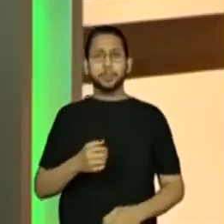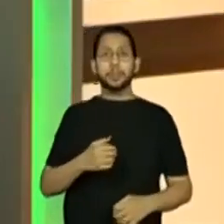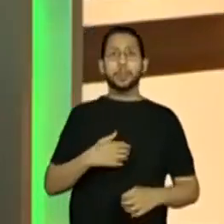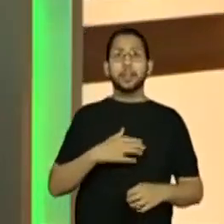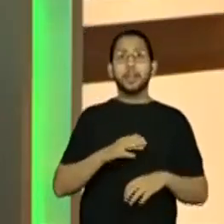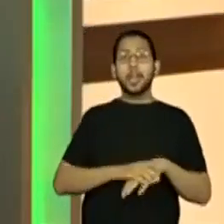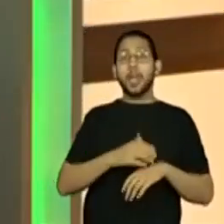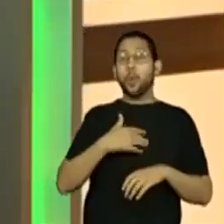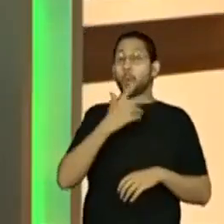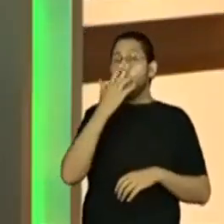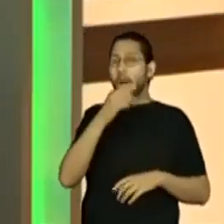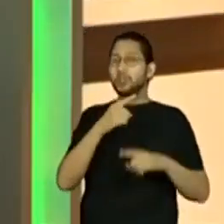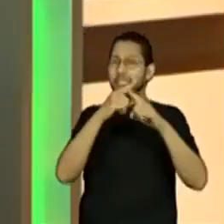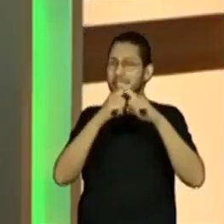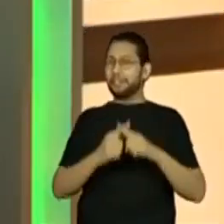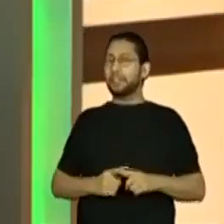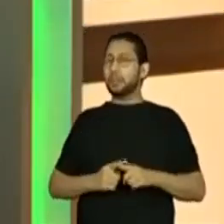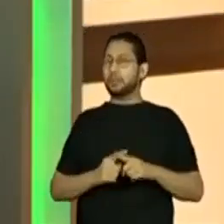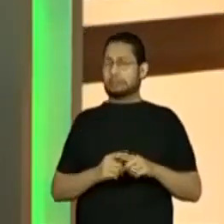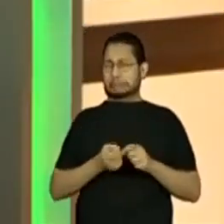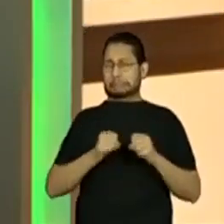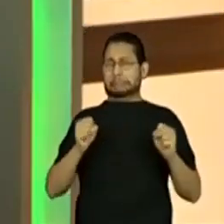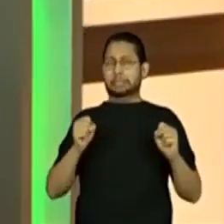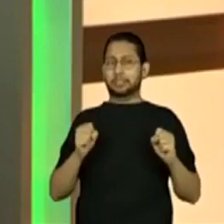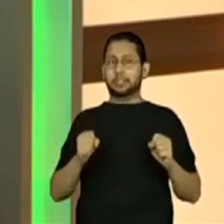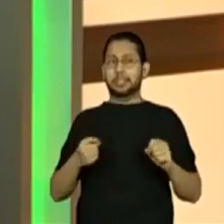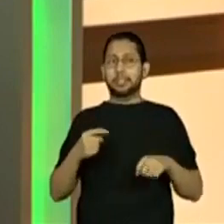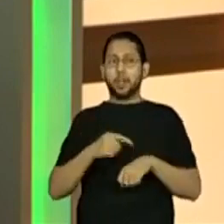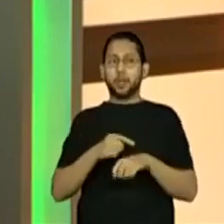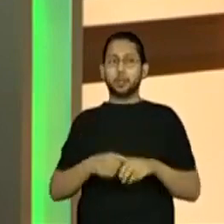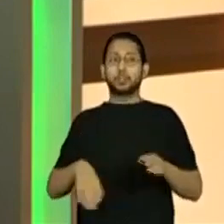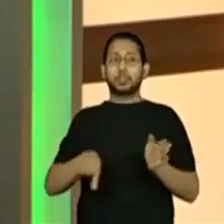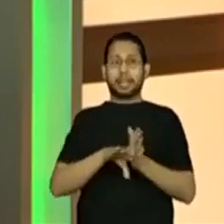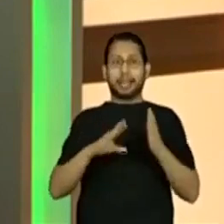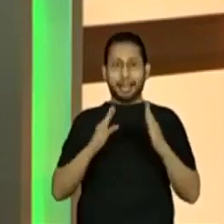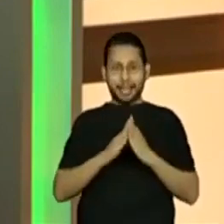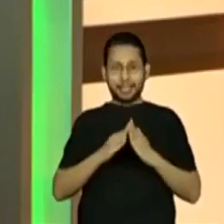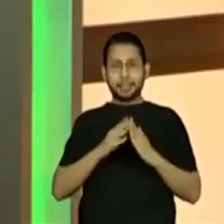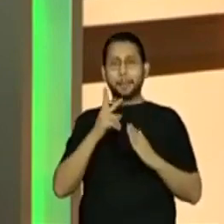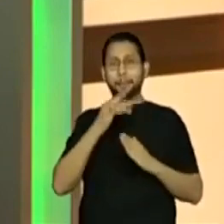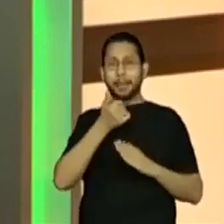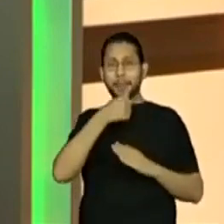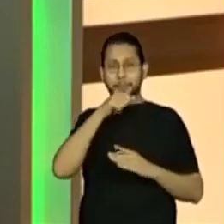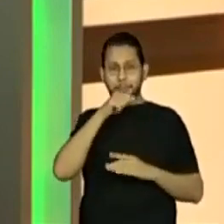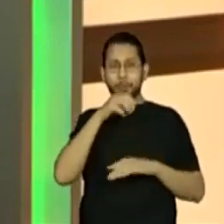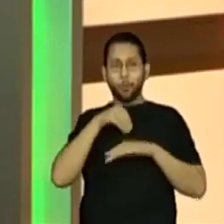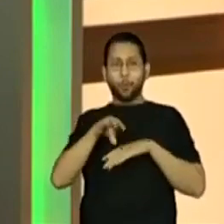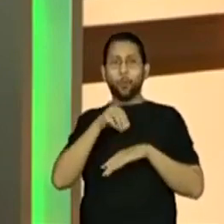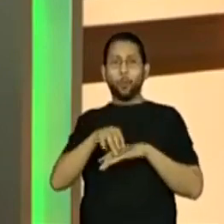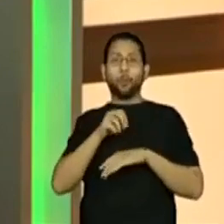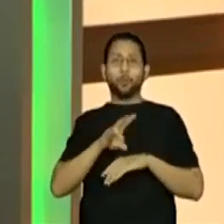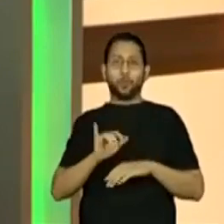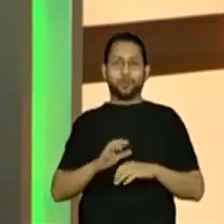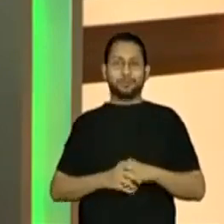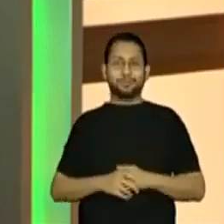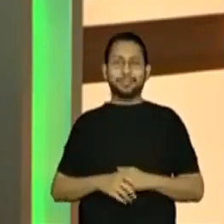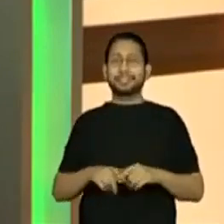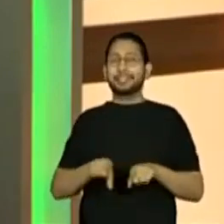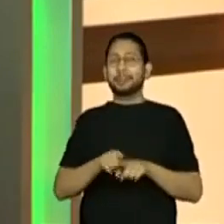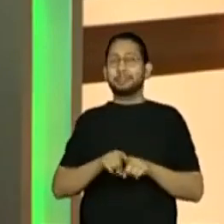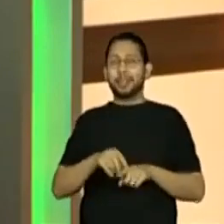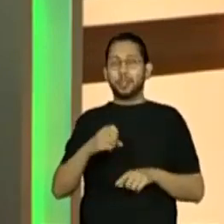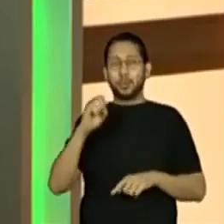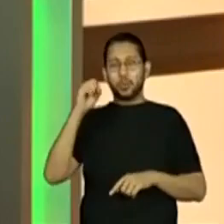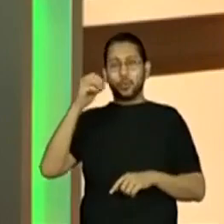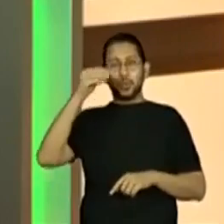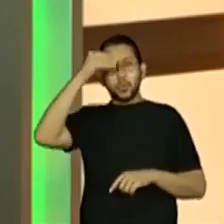que esse desafio já é bem grande, né? Quando eu chegar em casa, eu vou fazer com a minha mãe e com o meu pai também. E já sei, eu vou fazer com a minha sobrinha